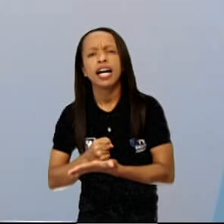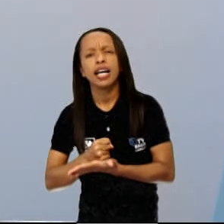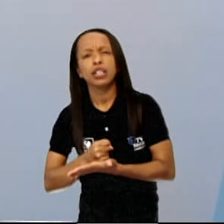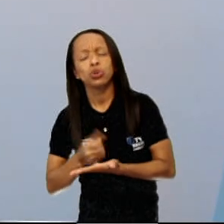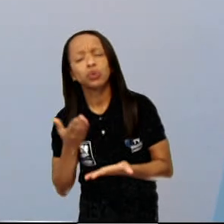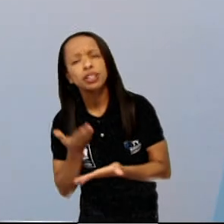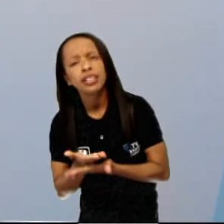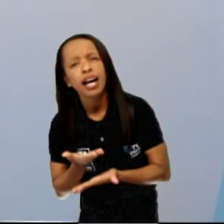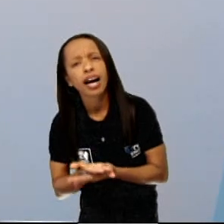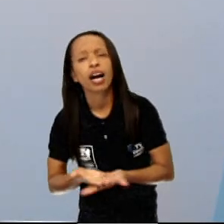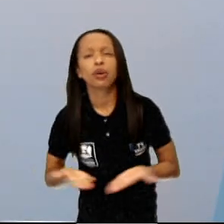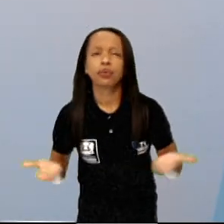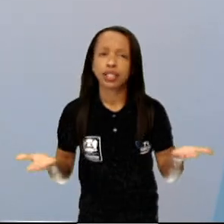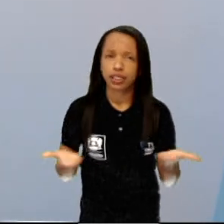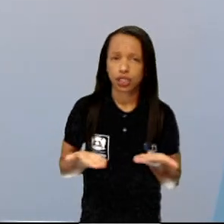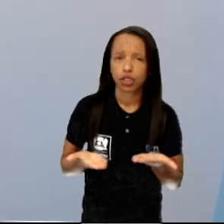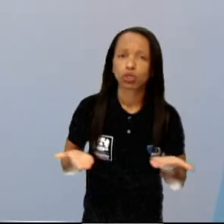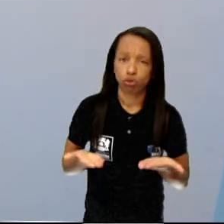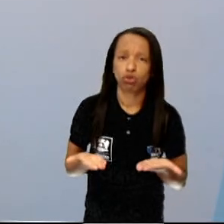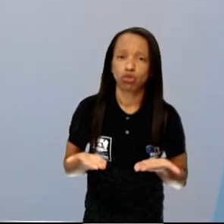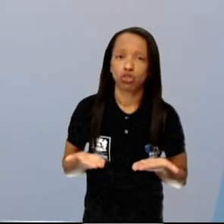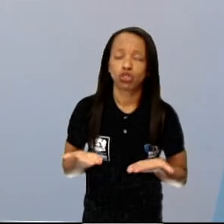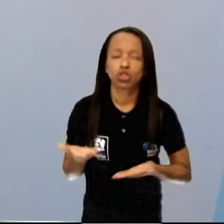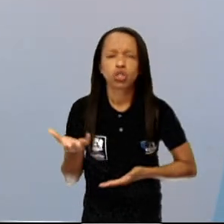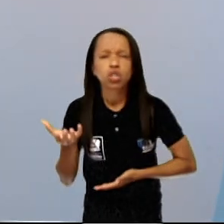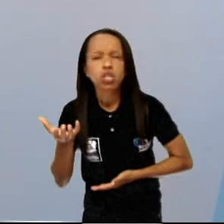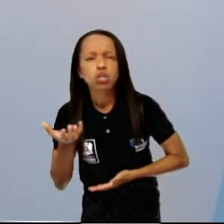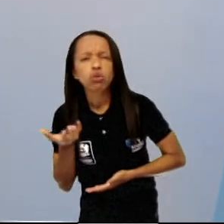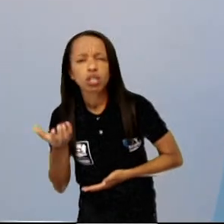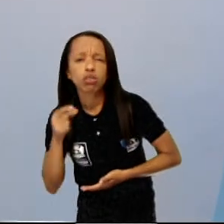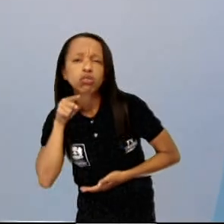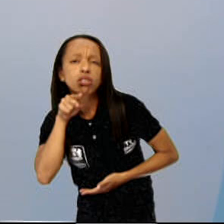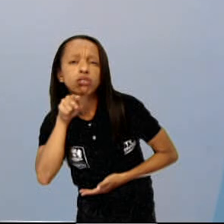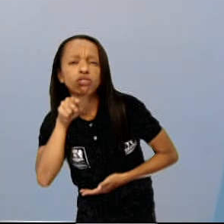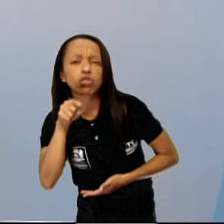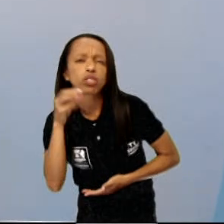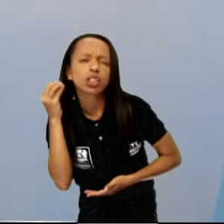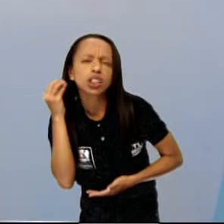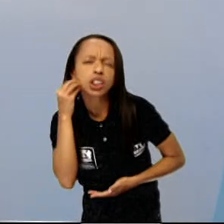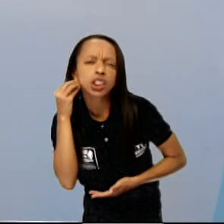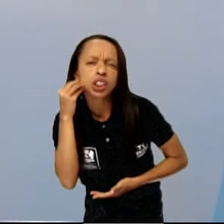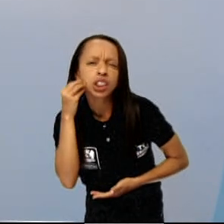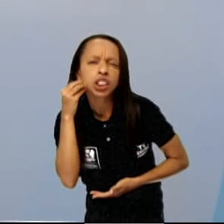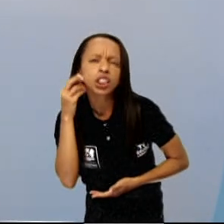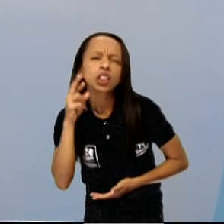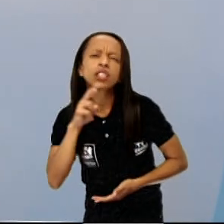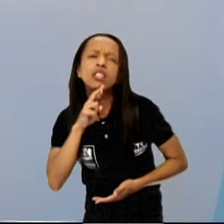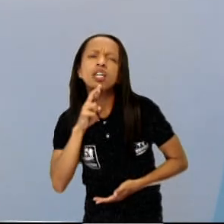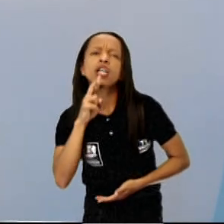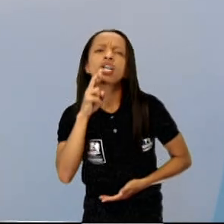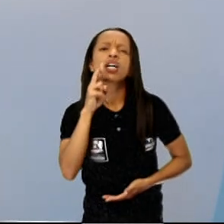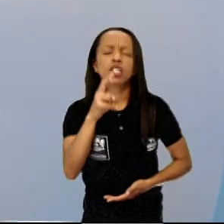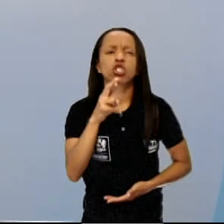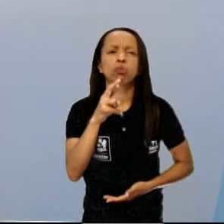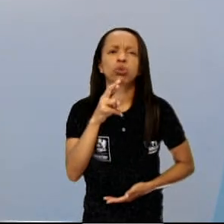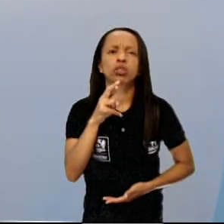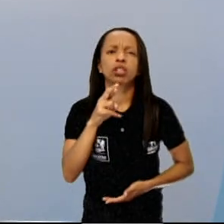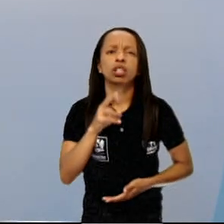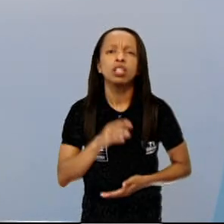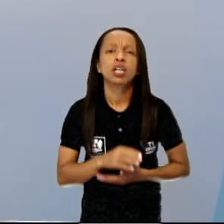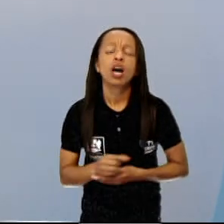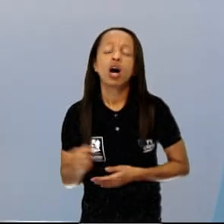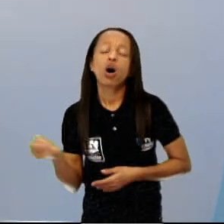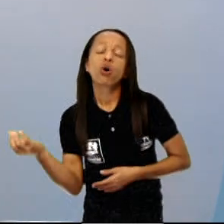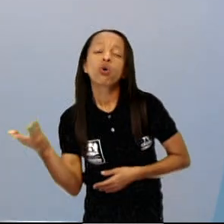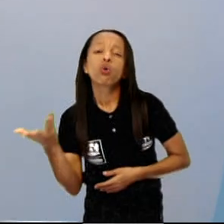aula de hoje, eu quero que você tente responder a seguinte questão. Quais foram os grupos sociais